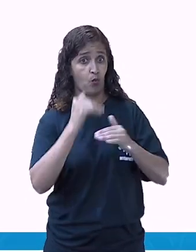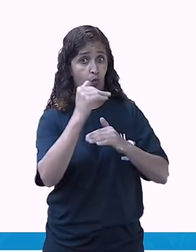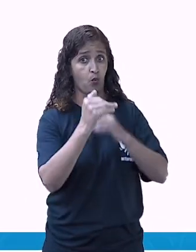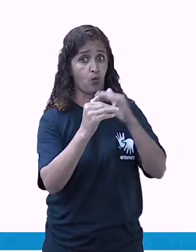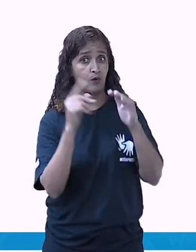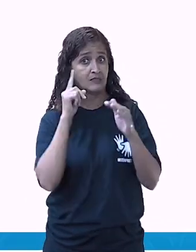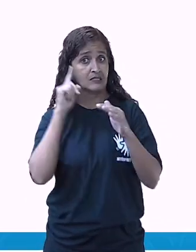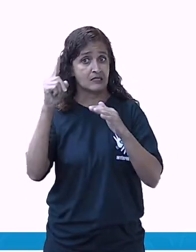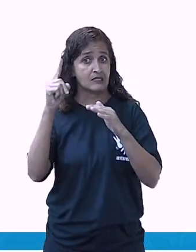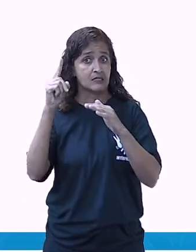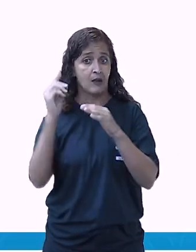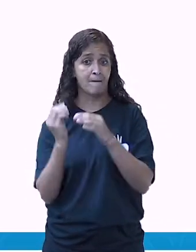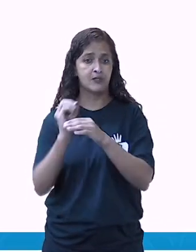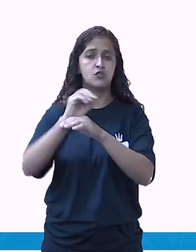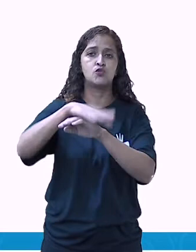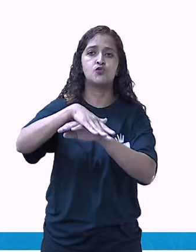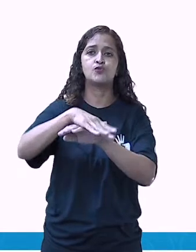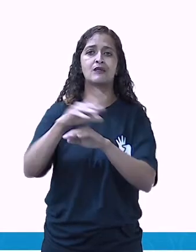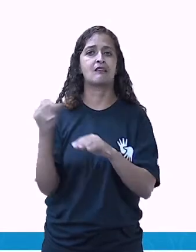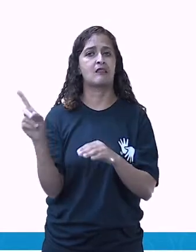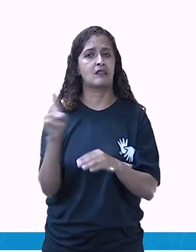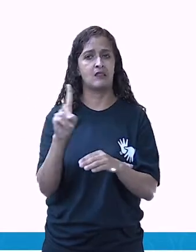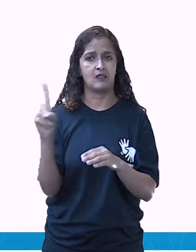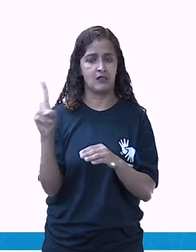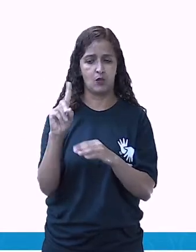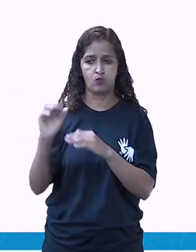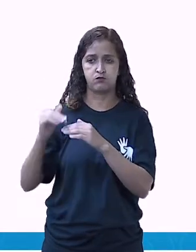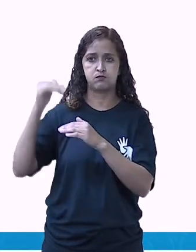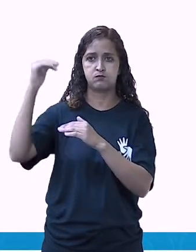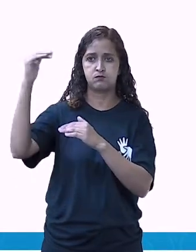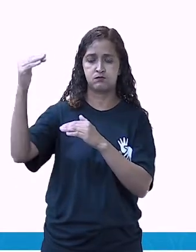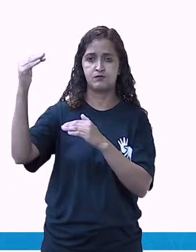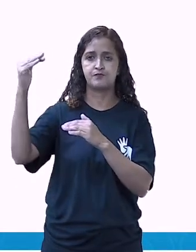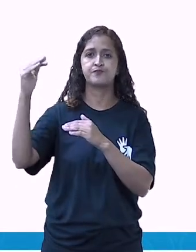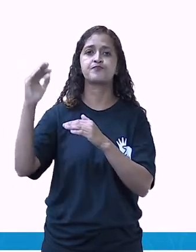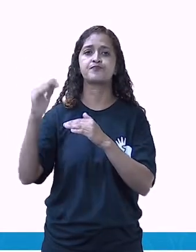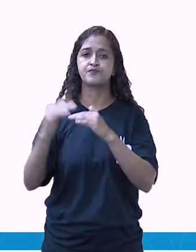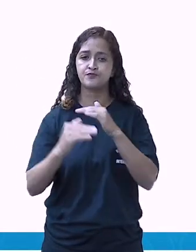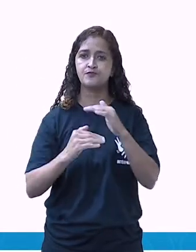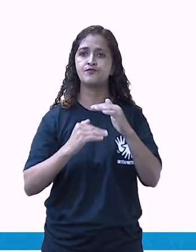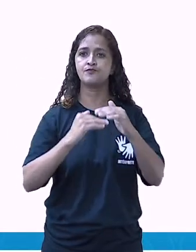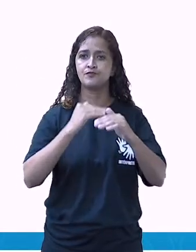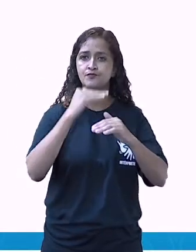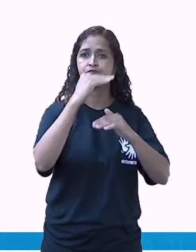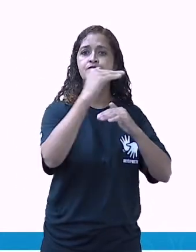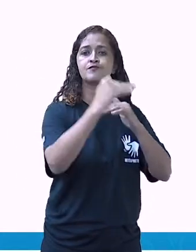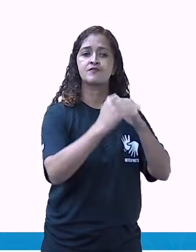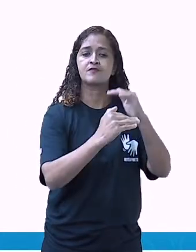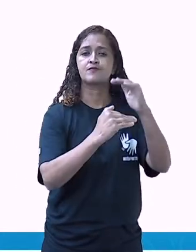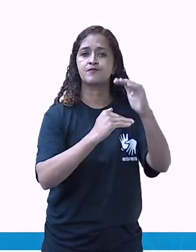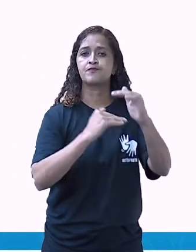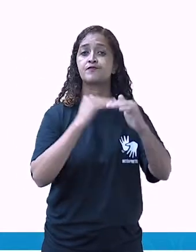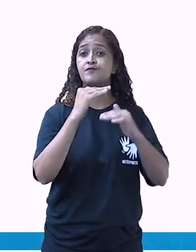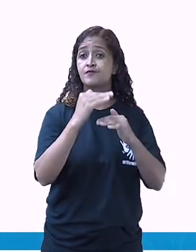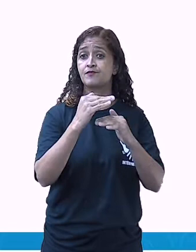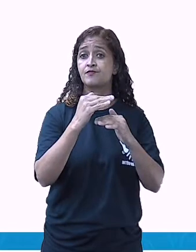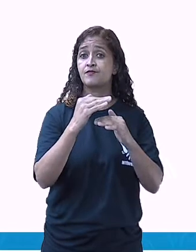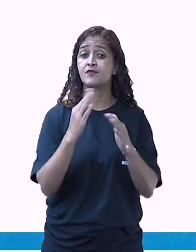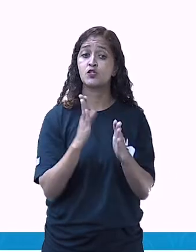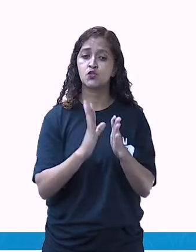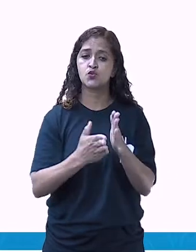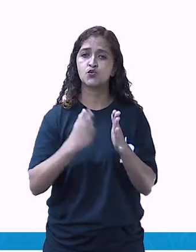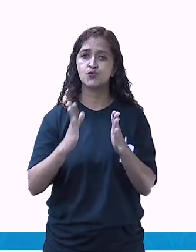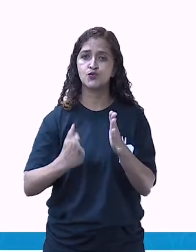não era pequenininho, no estalar de dedo ele virou adulto, não é? Ele vai crescendo aos poucos. Então, a nossa